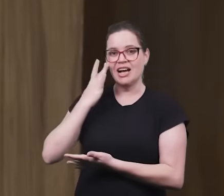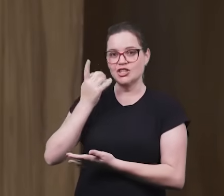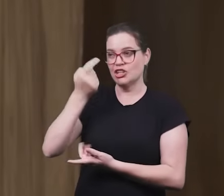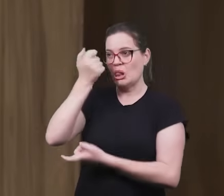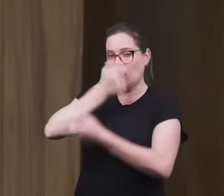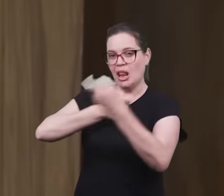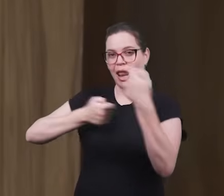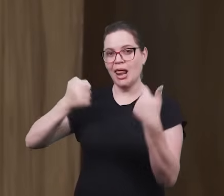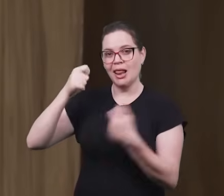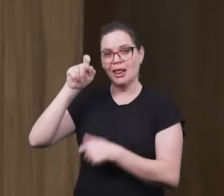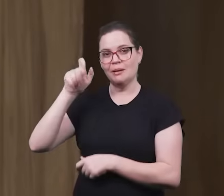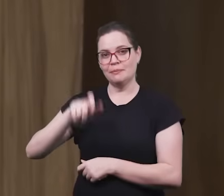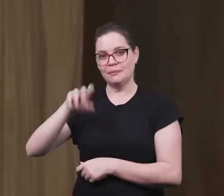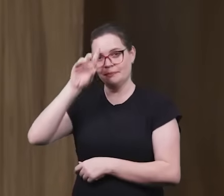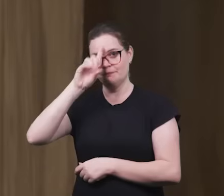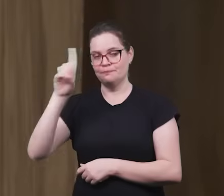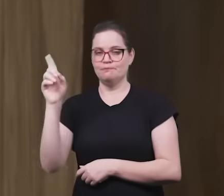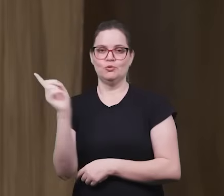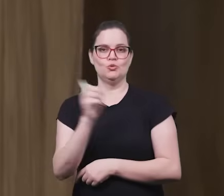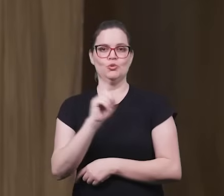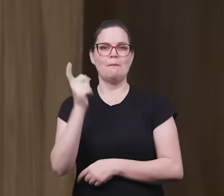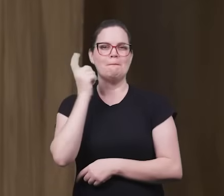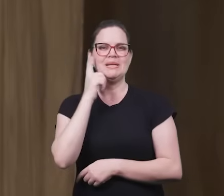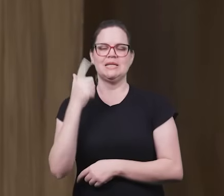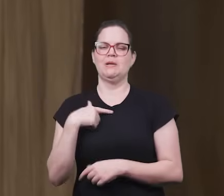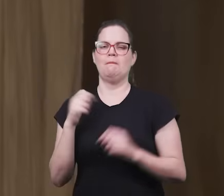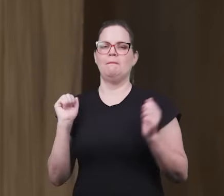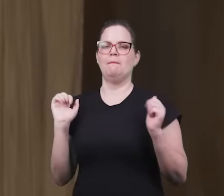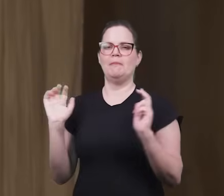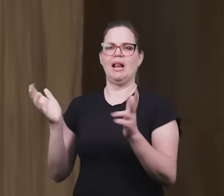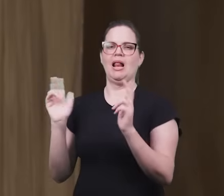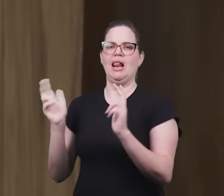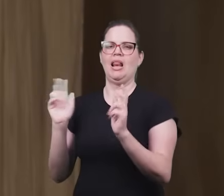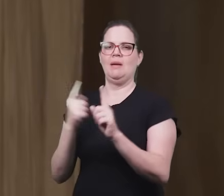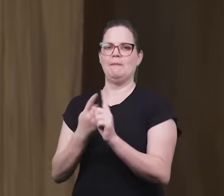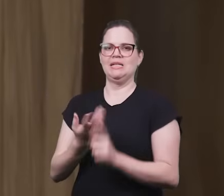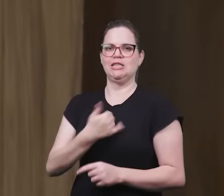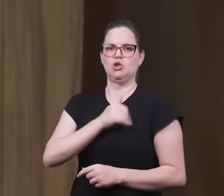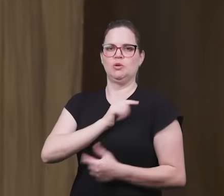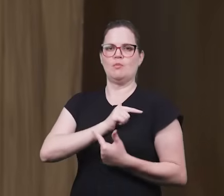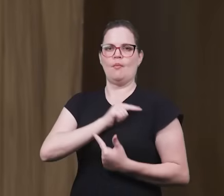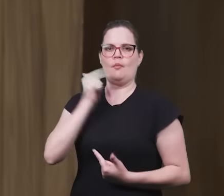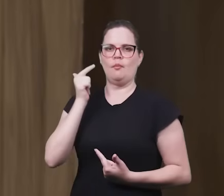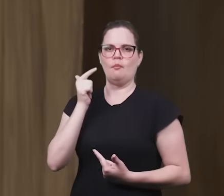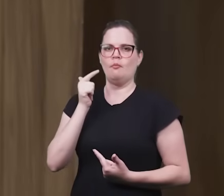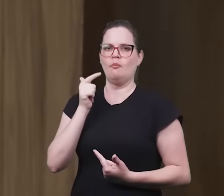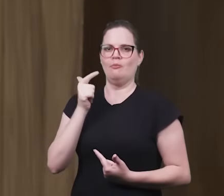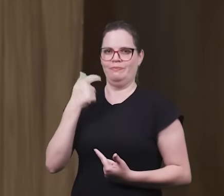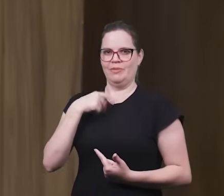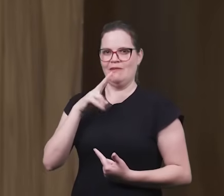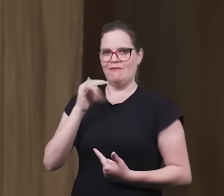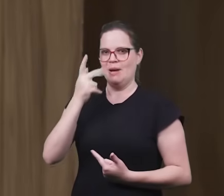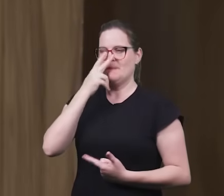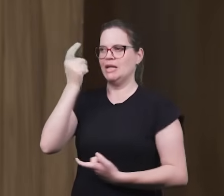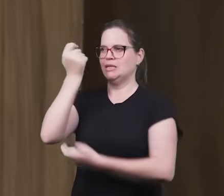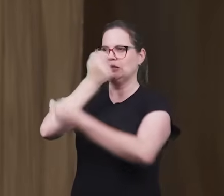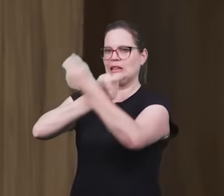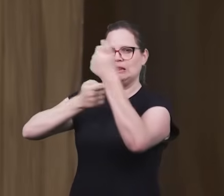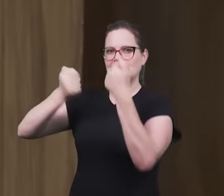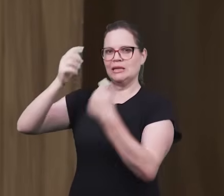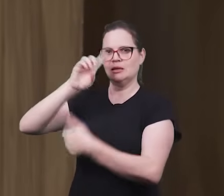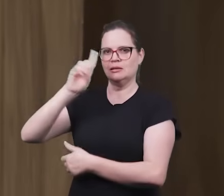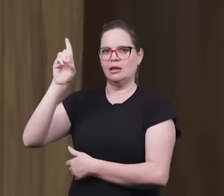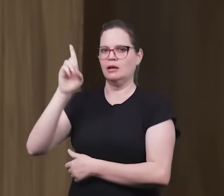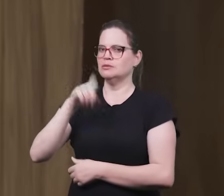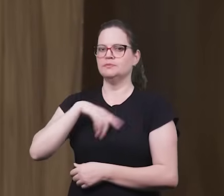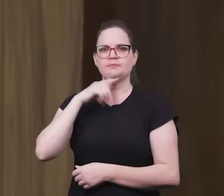pensar que ao pedir com os nossos lábios o que não queira o nosso coração, podemos enganar a